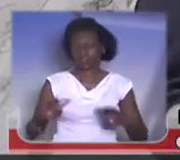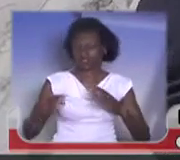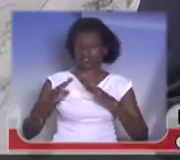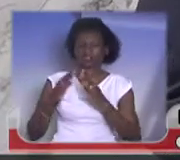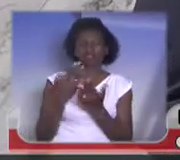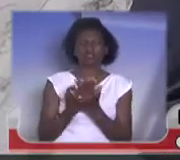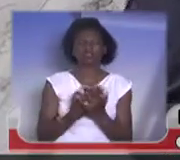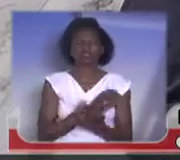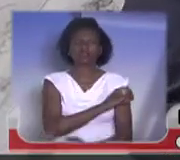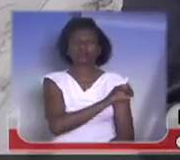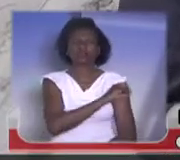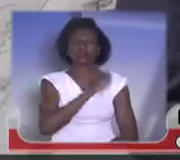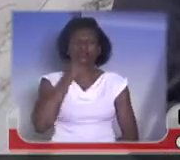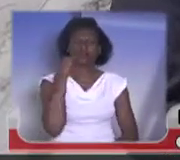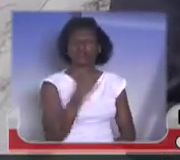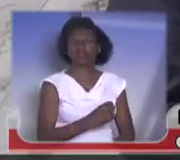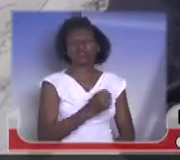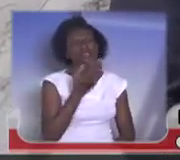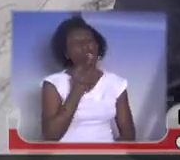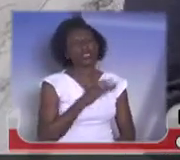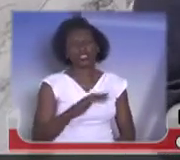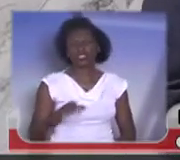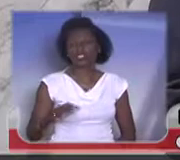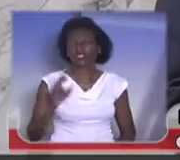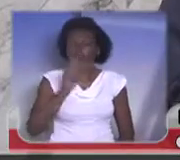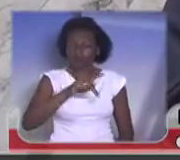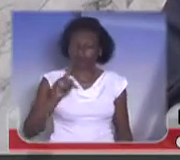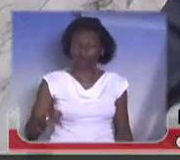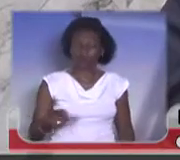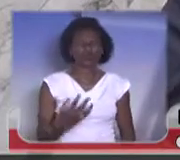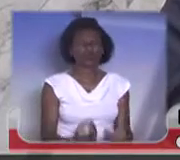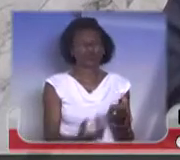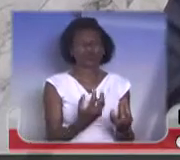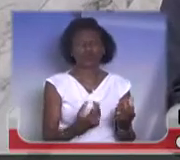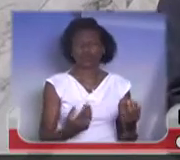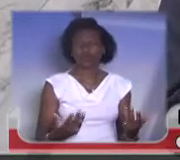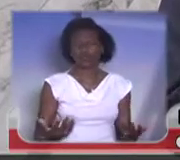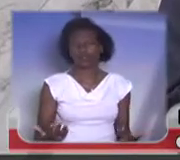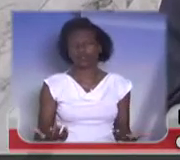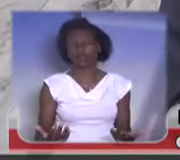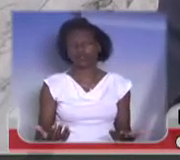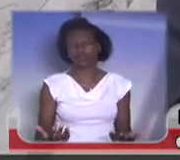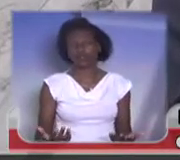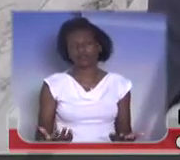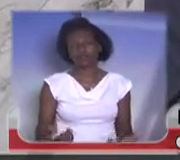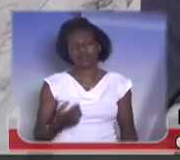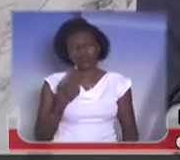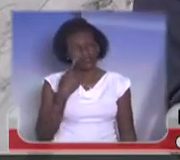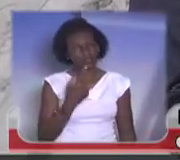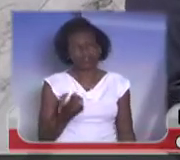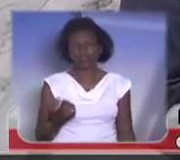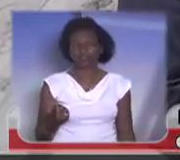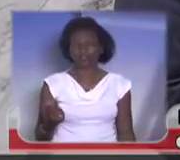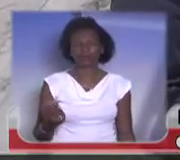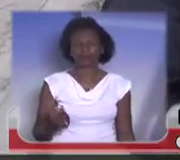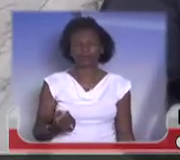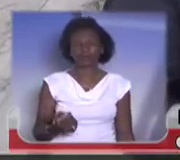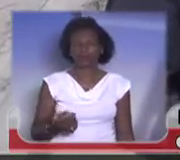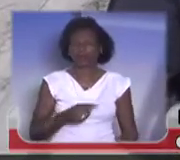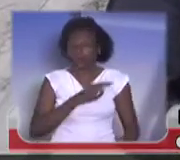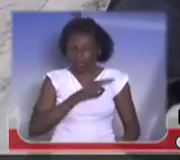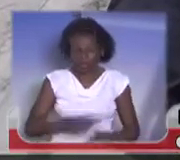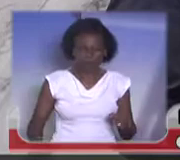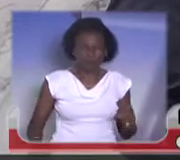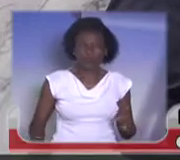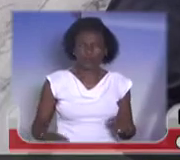matou crianças atacou professores com fogo com algo tão nós devemos promover pré proibir o